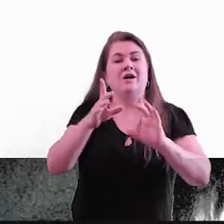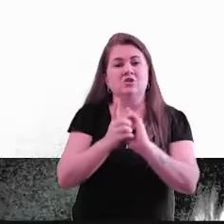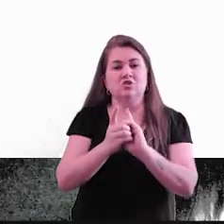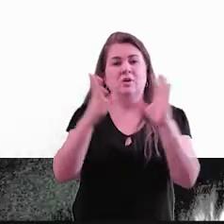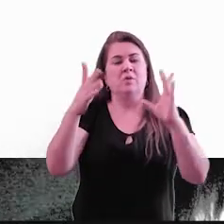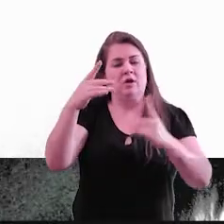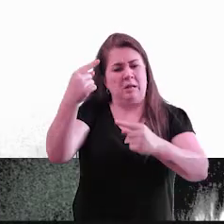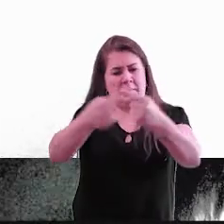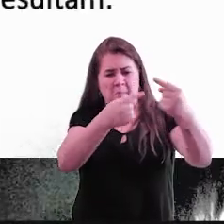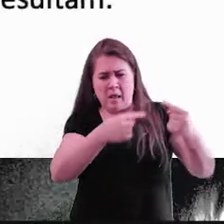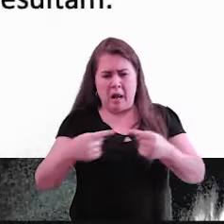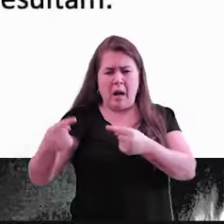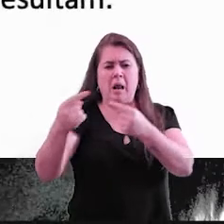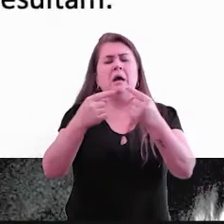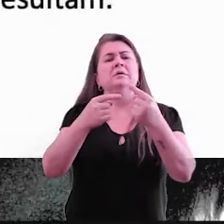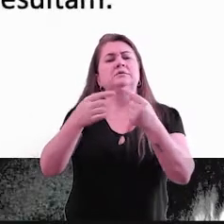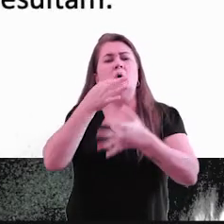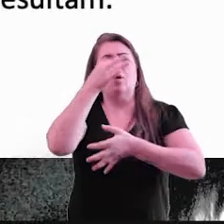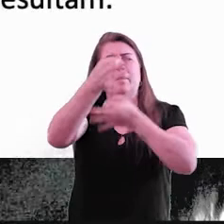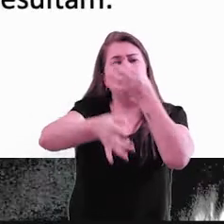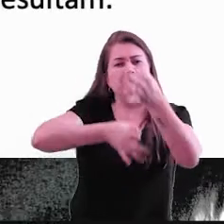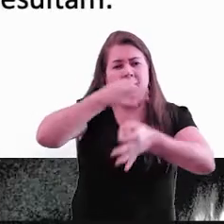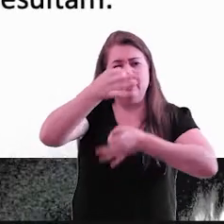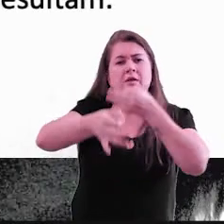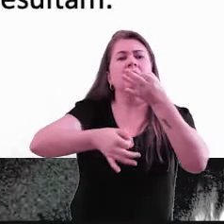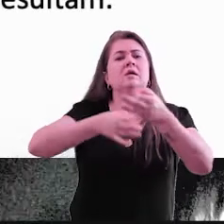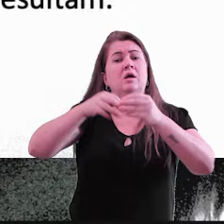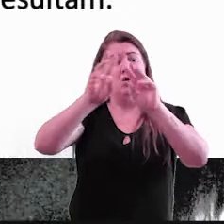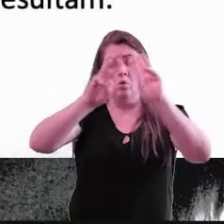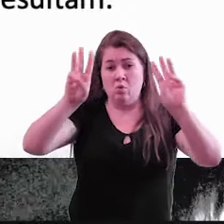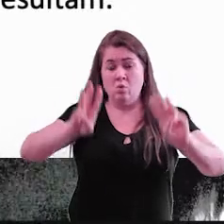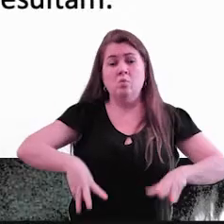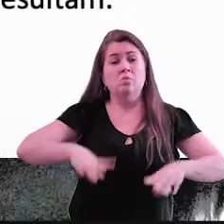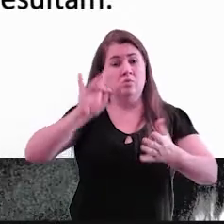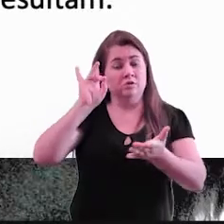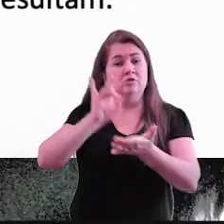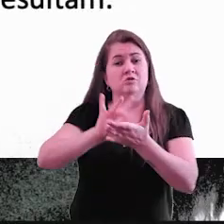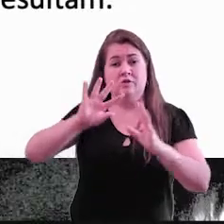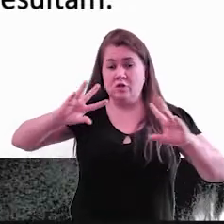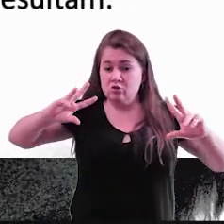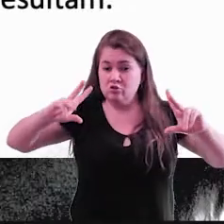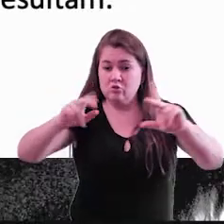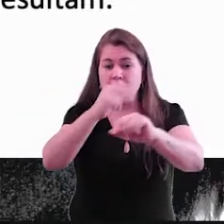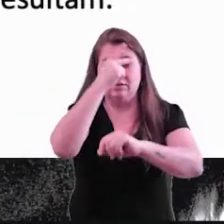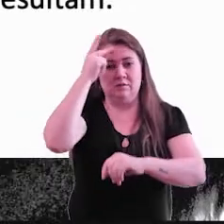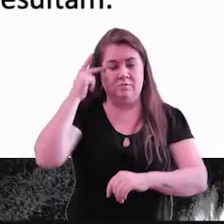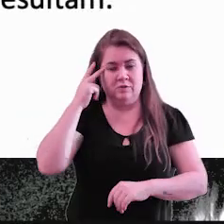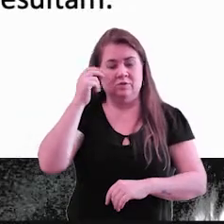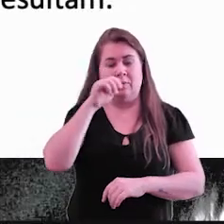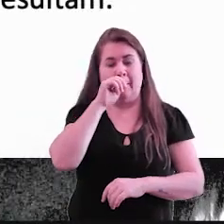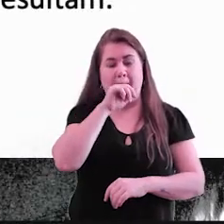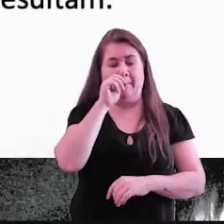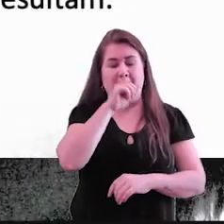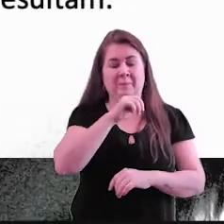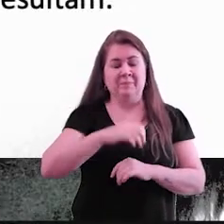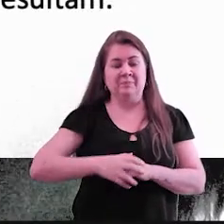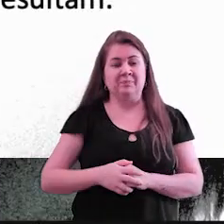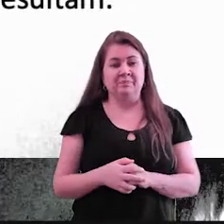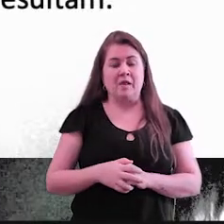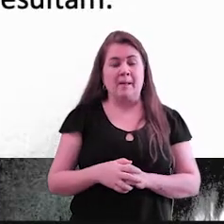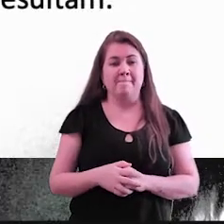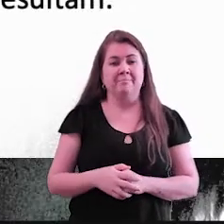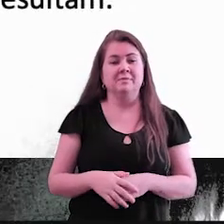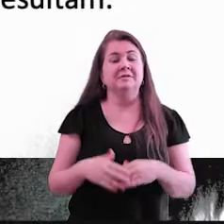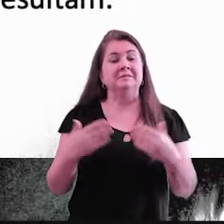de fato, de todos. Né? E essa colocação tem muito a ver com a Declaração Universal dos Direitos